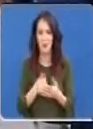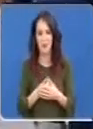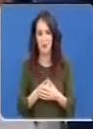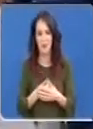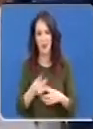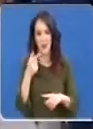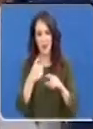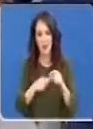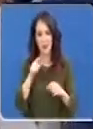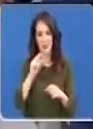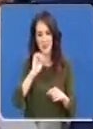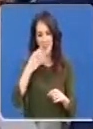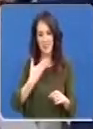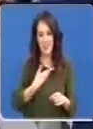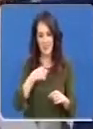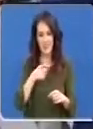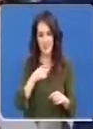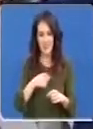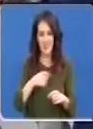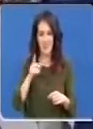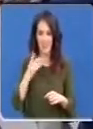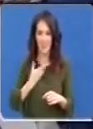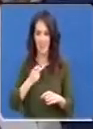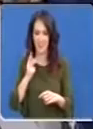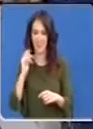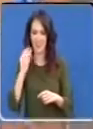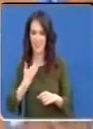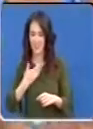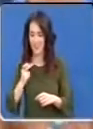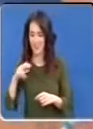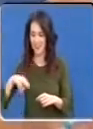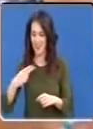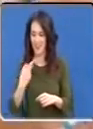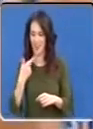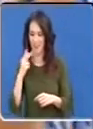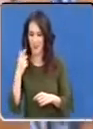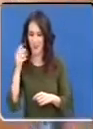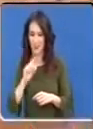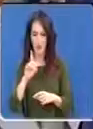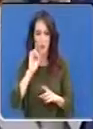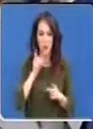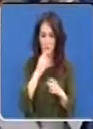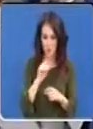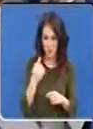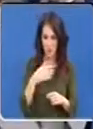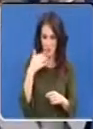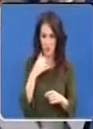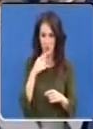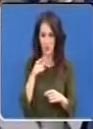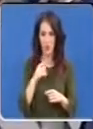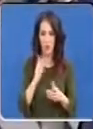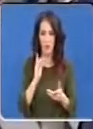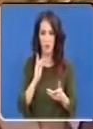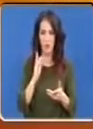Não deixem de comprar o CD do David Antunes. Para já tem um tema também é que ele está, You Are So Beautiful,